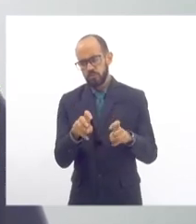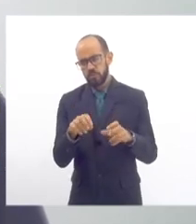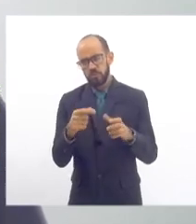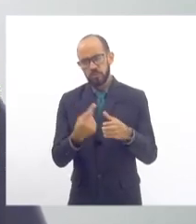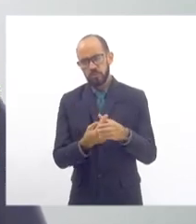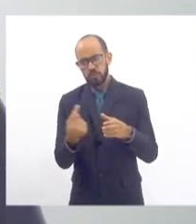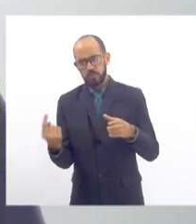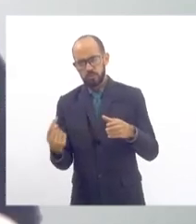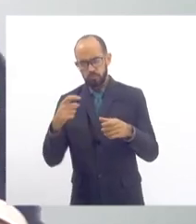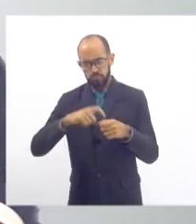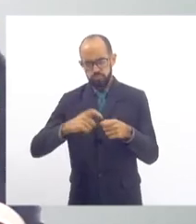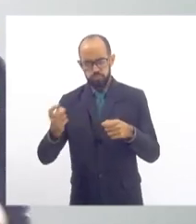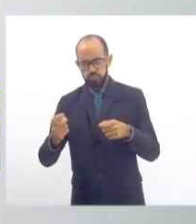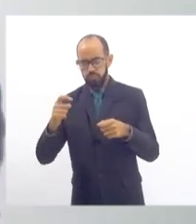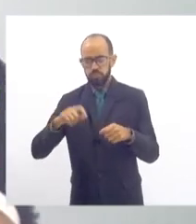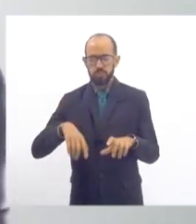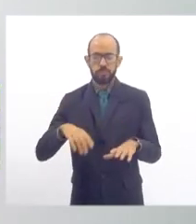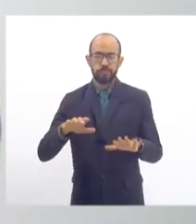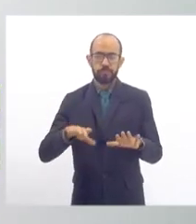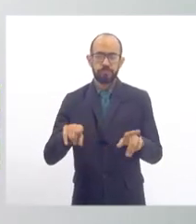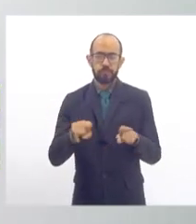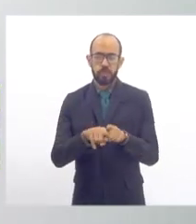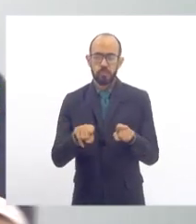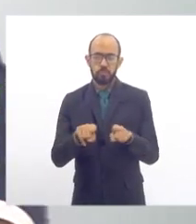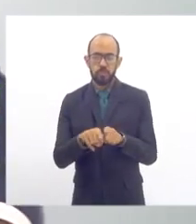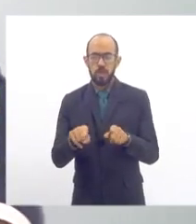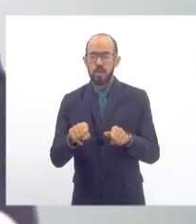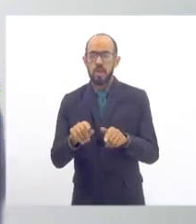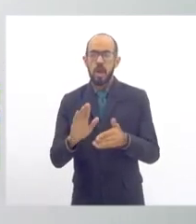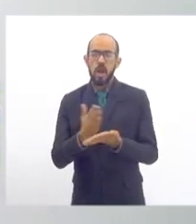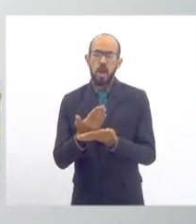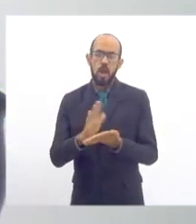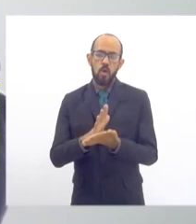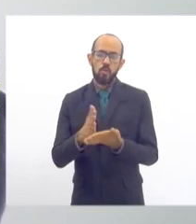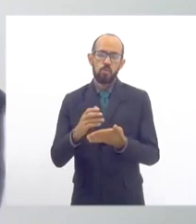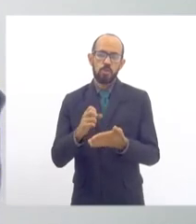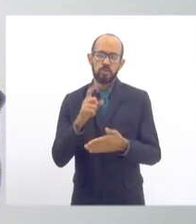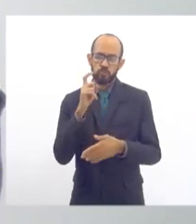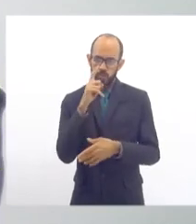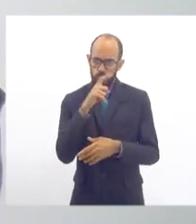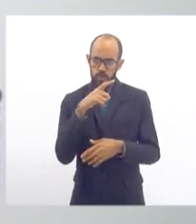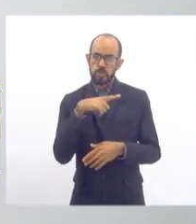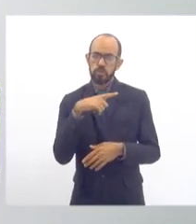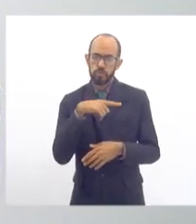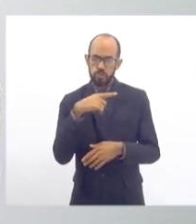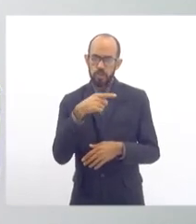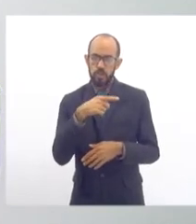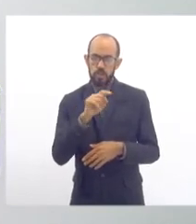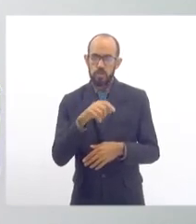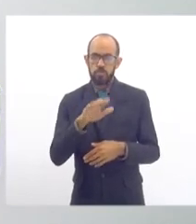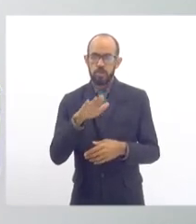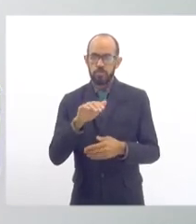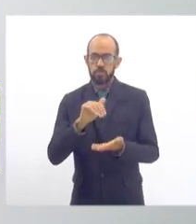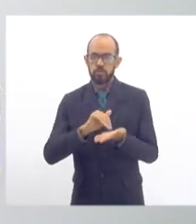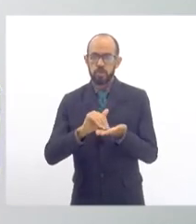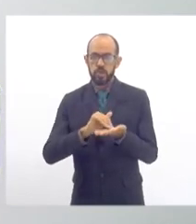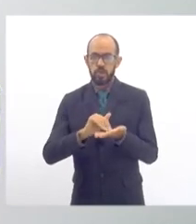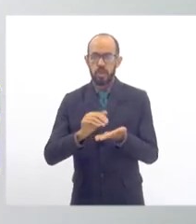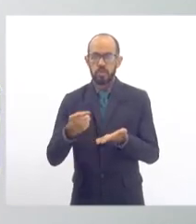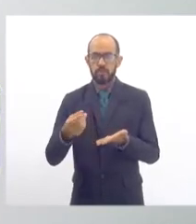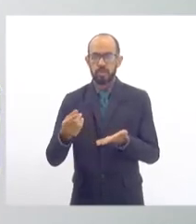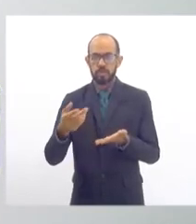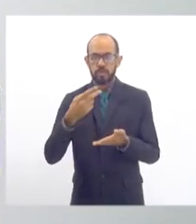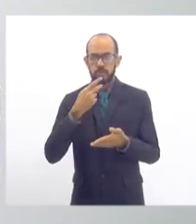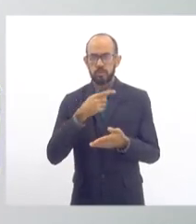E, obviamente, que a gente tem umas amarras, que foi dito por todos aqui, ainda que o nobre colega da Fazenda tenha